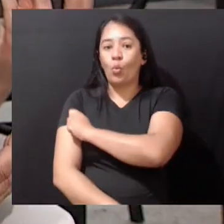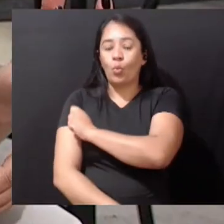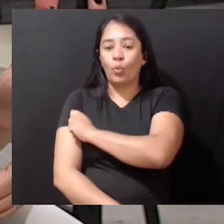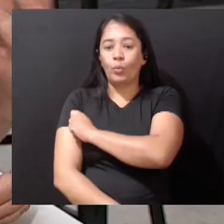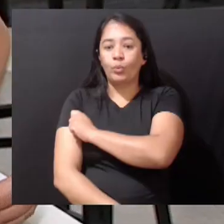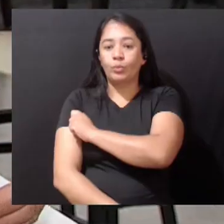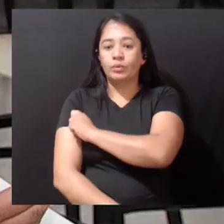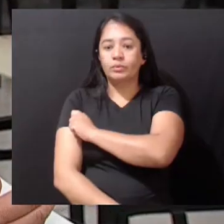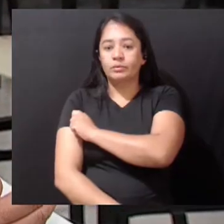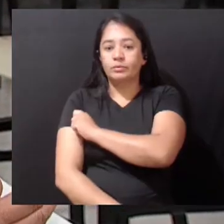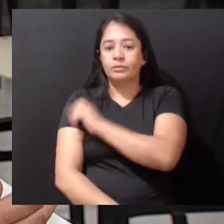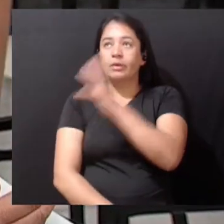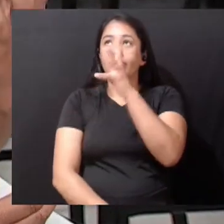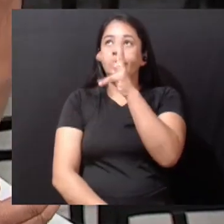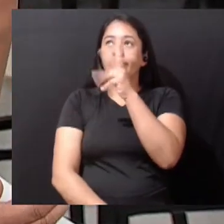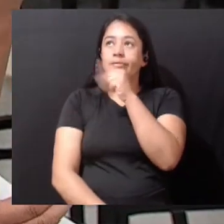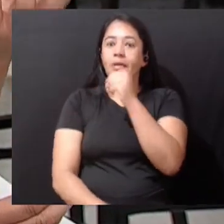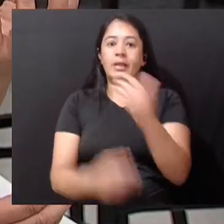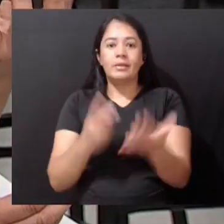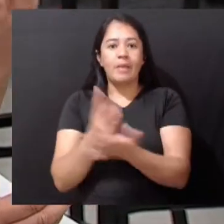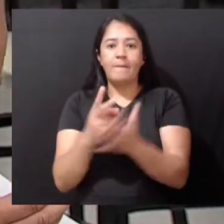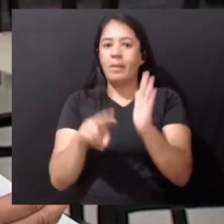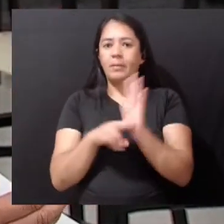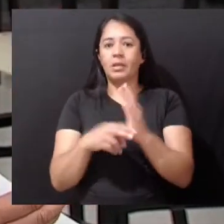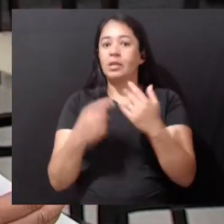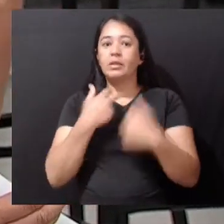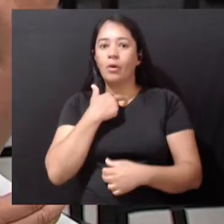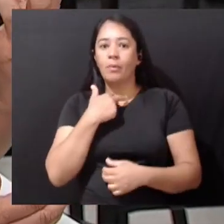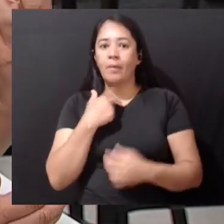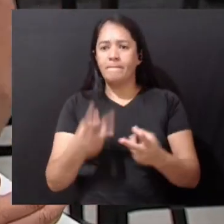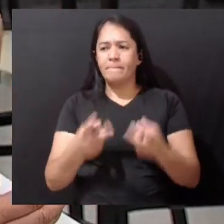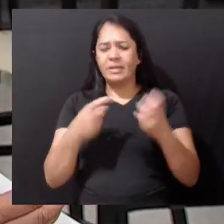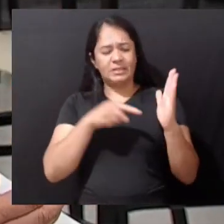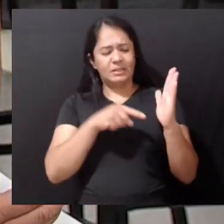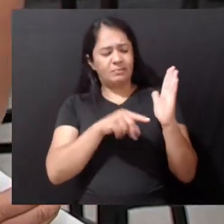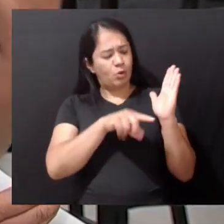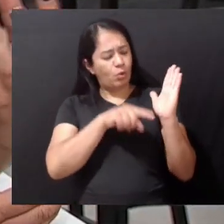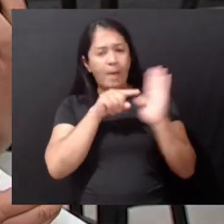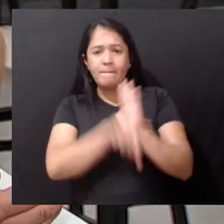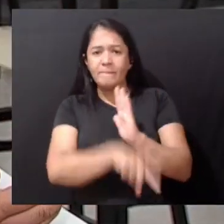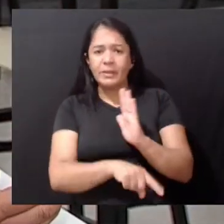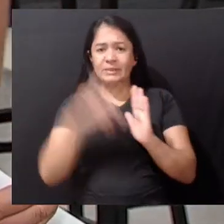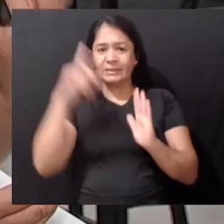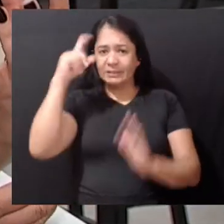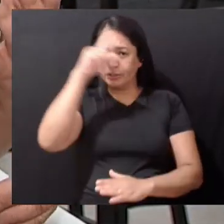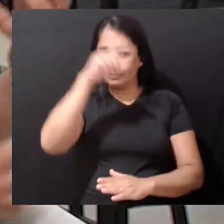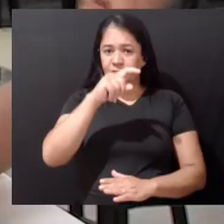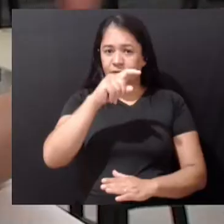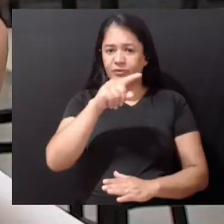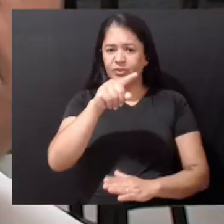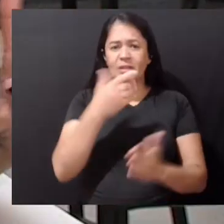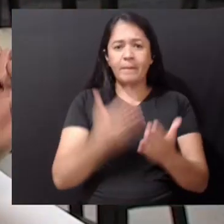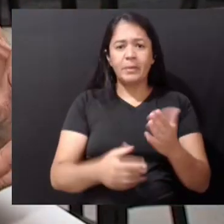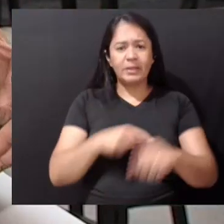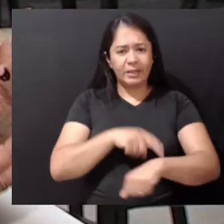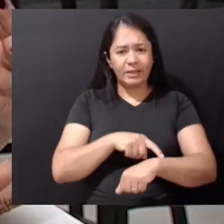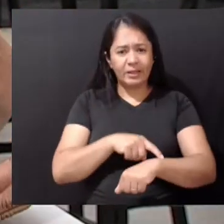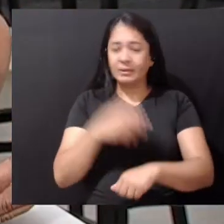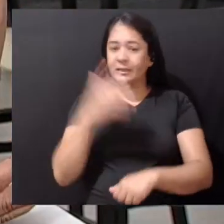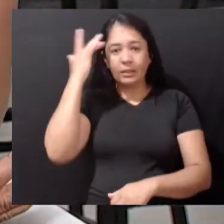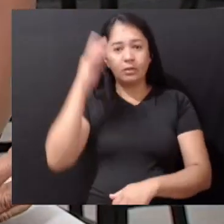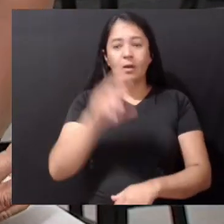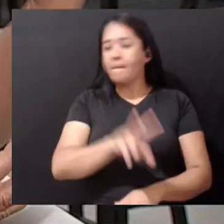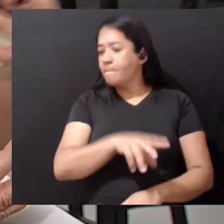na mesma questão. Então, viu que aquela questão está muito difícil, você está perdendo tempo nela, você não sabe, vai para a